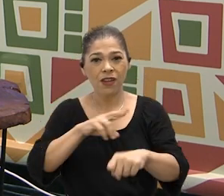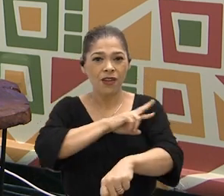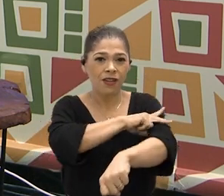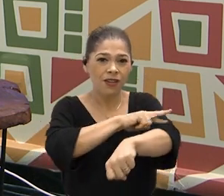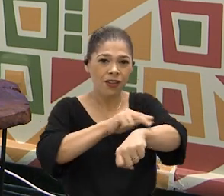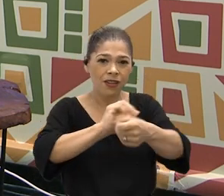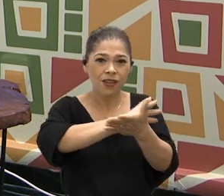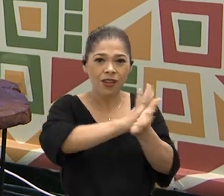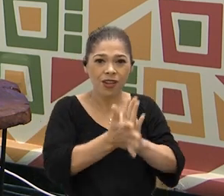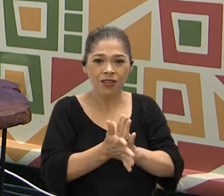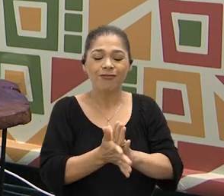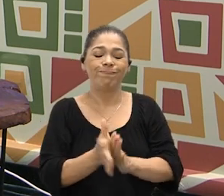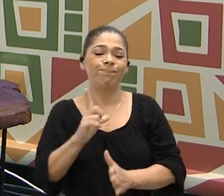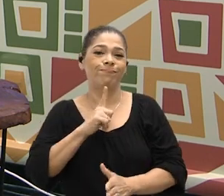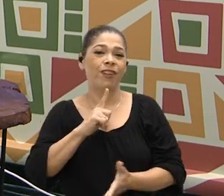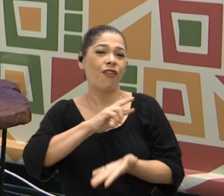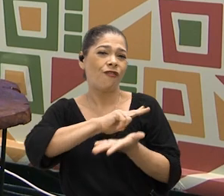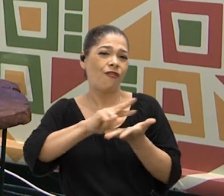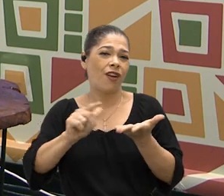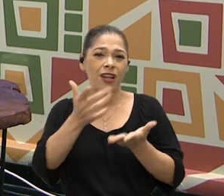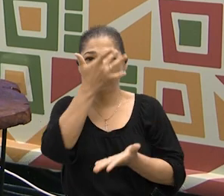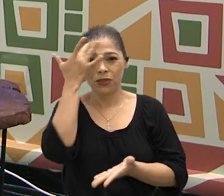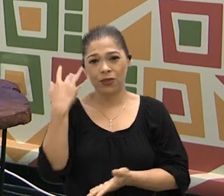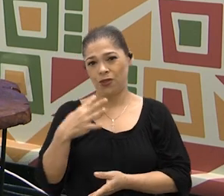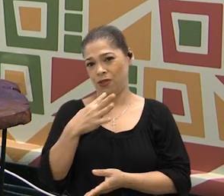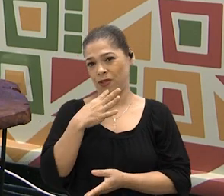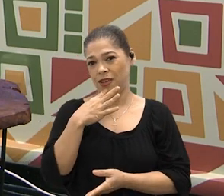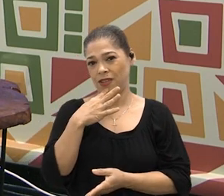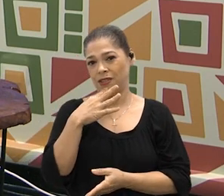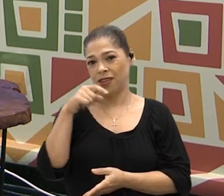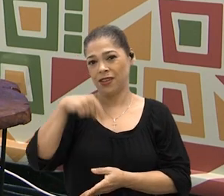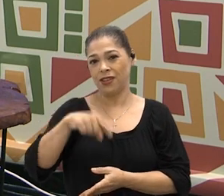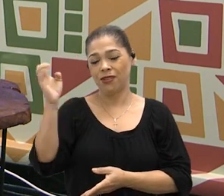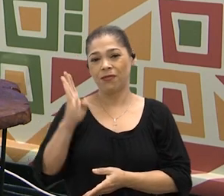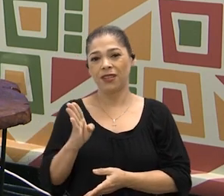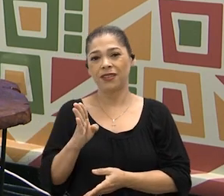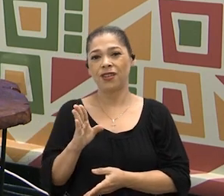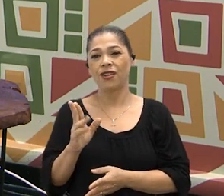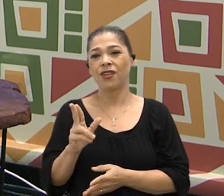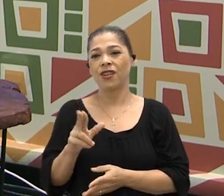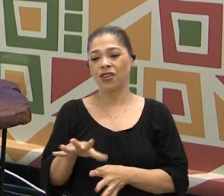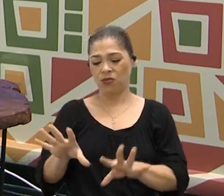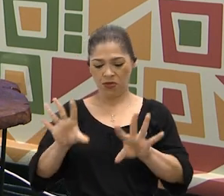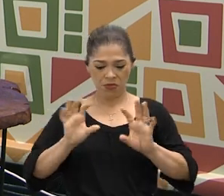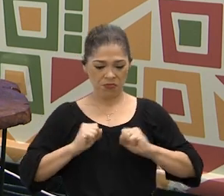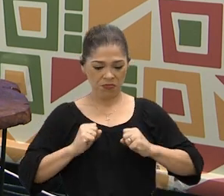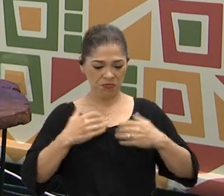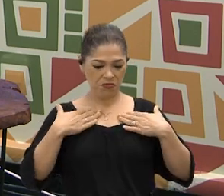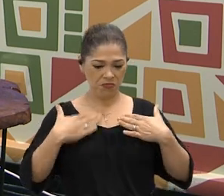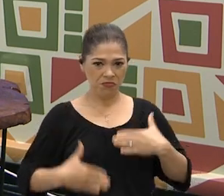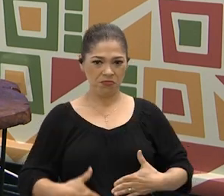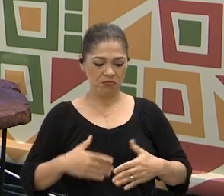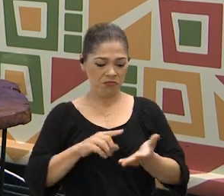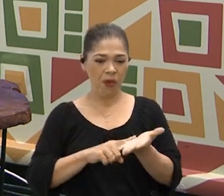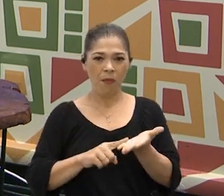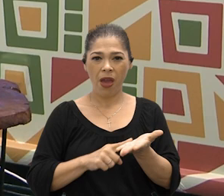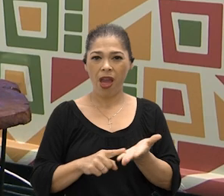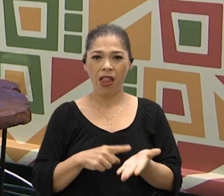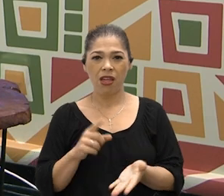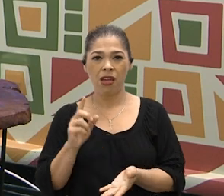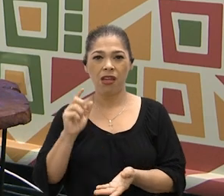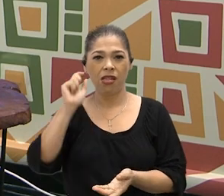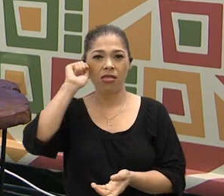mesmo muitos negros nós conhecemos no Brasil que nem sequer se reconhecem como neles